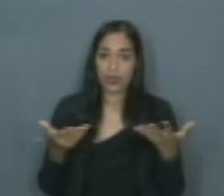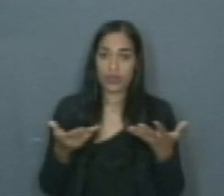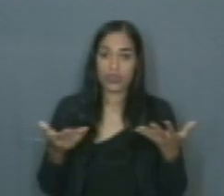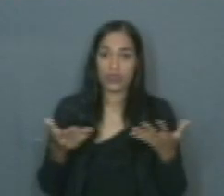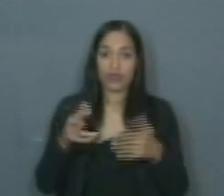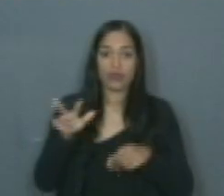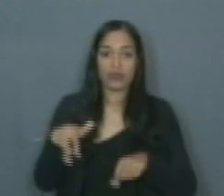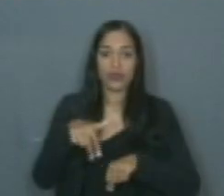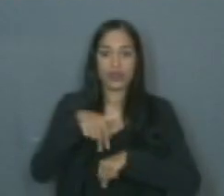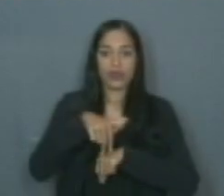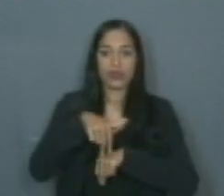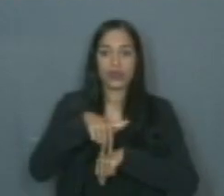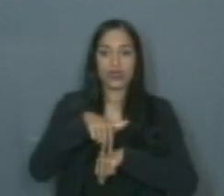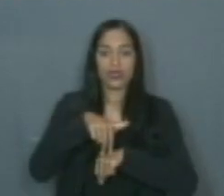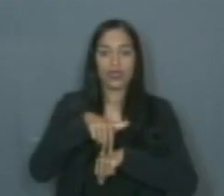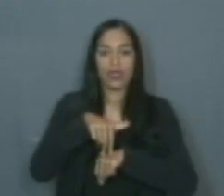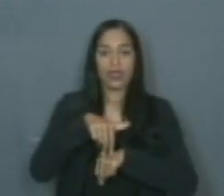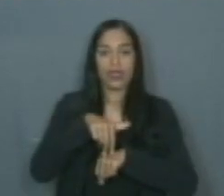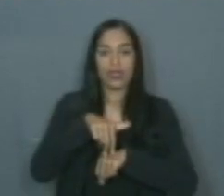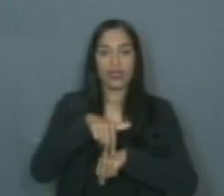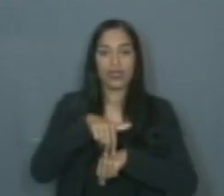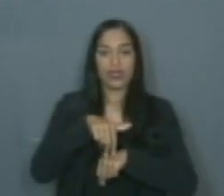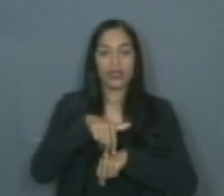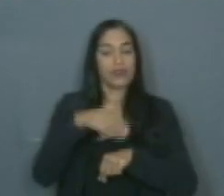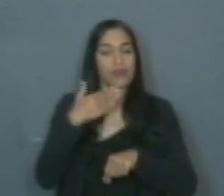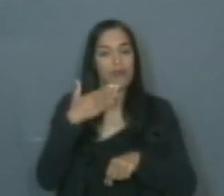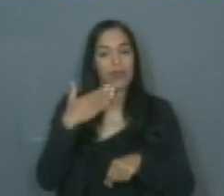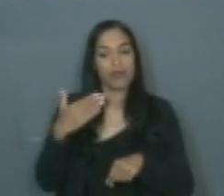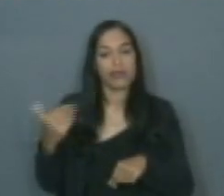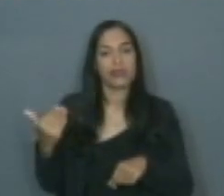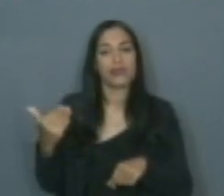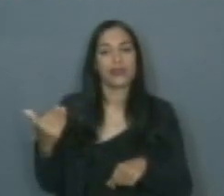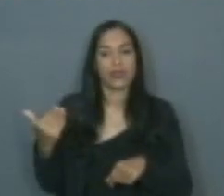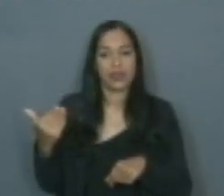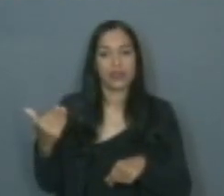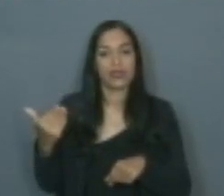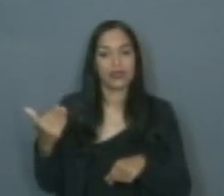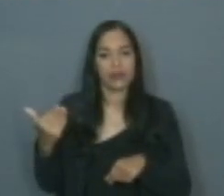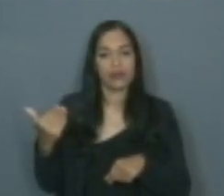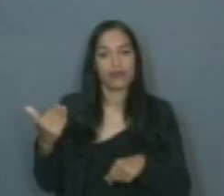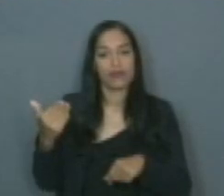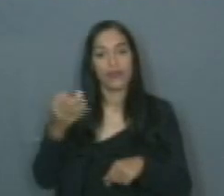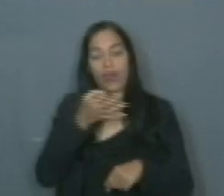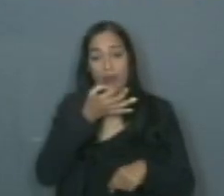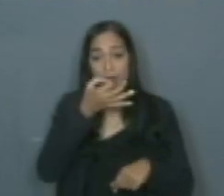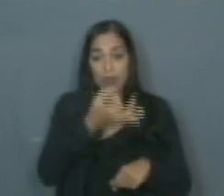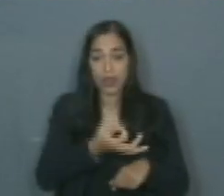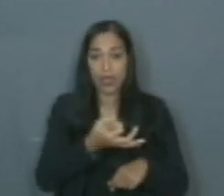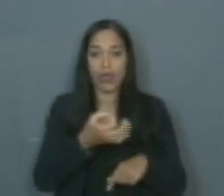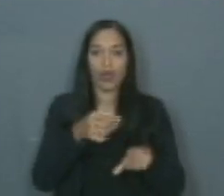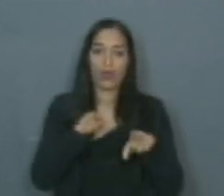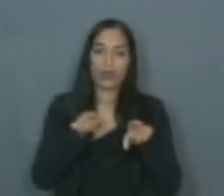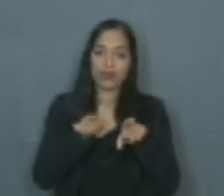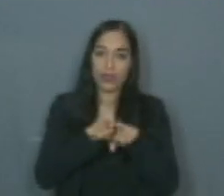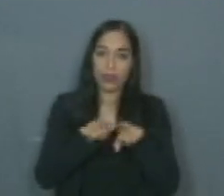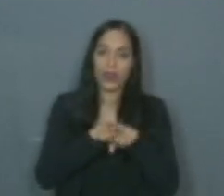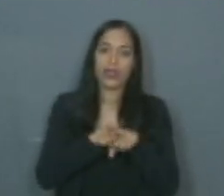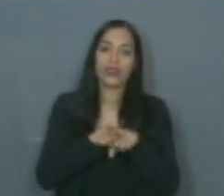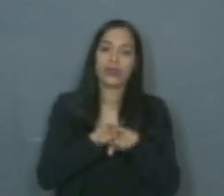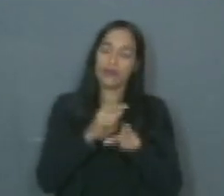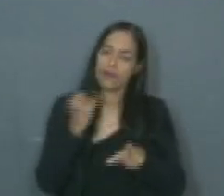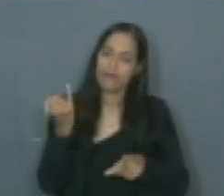ocupa a tribuna e com maestria se coloca tanto em relação ao requerimento, mas faz uma abordagem muito